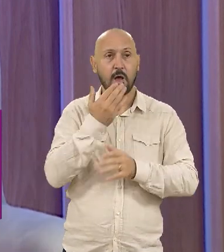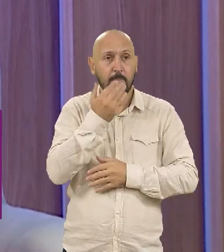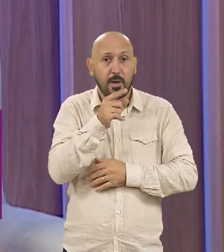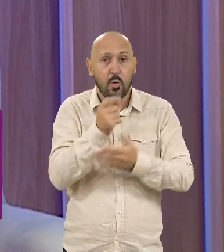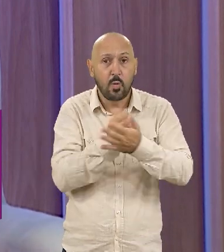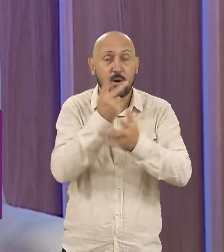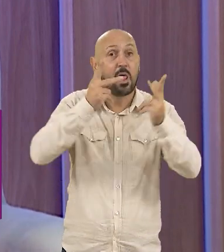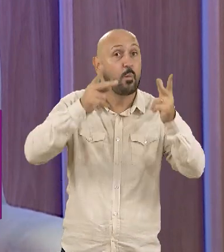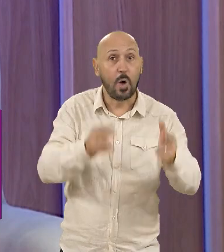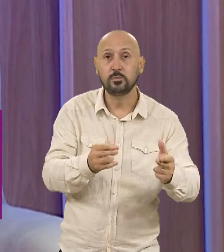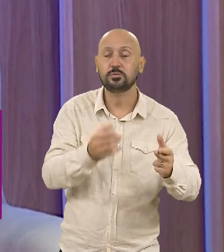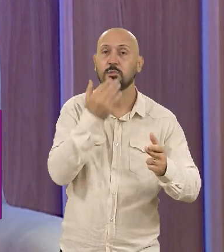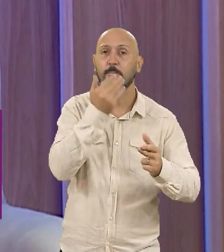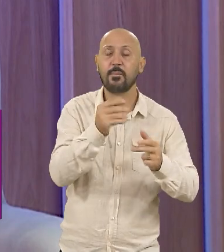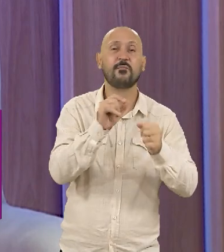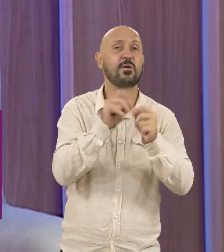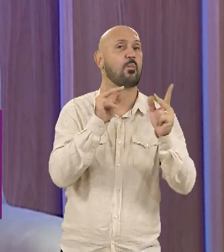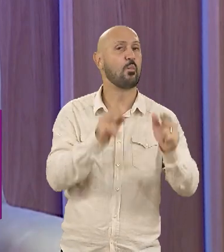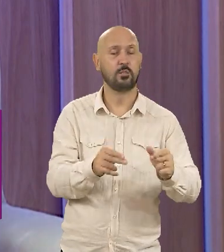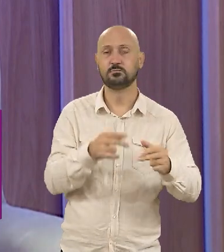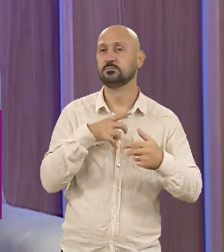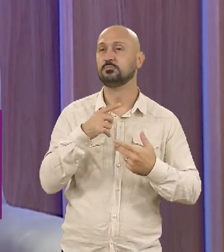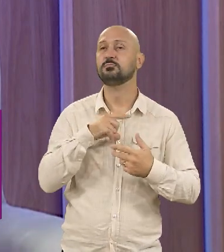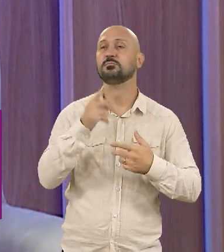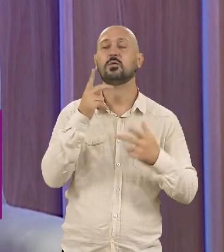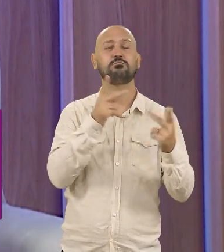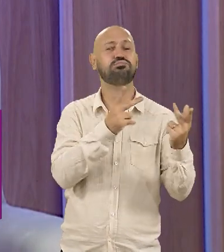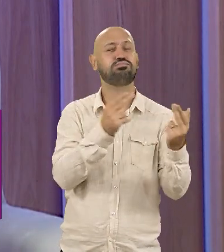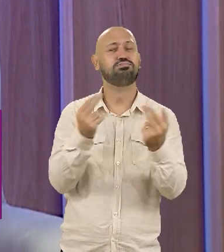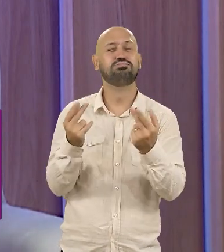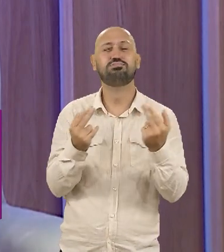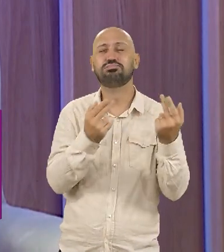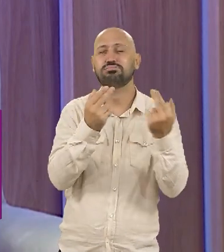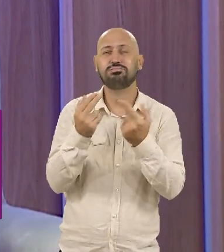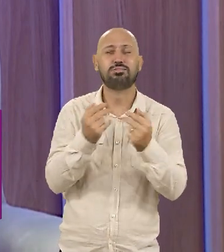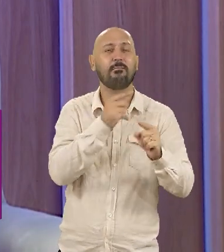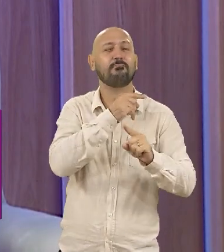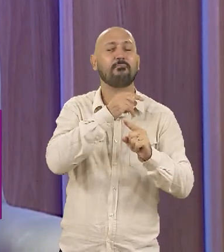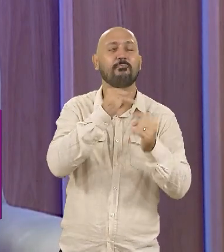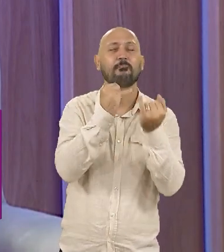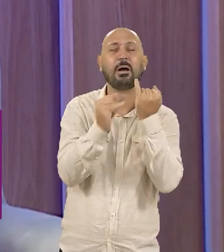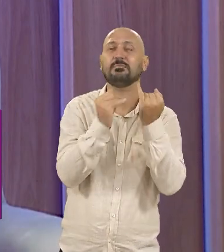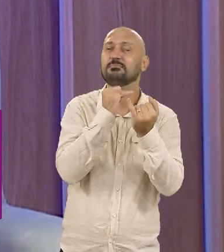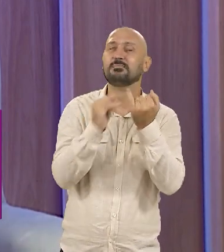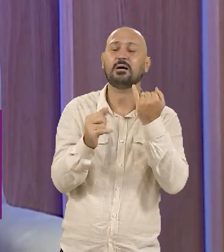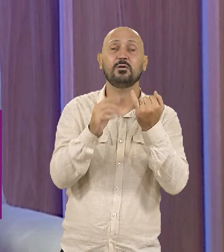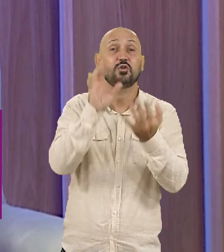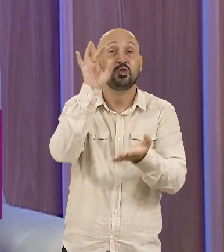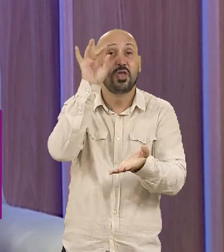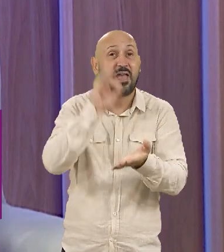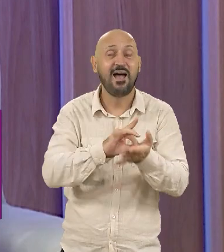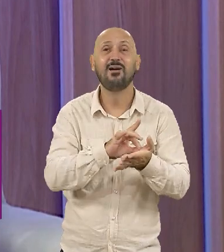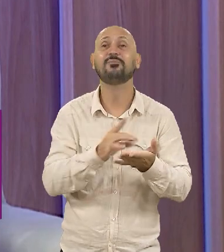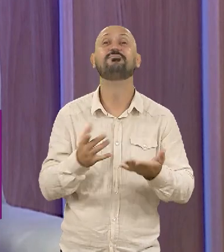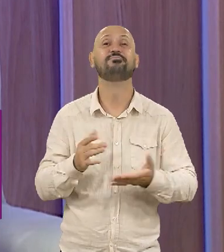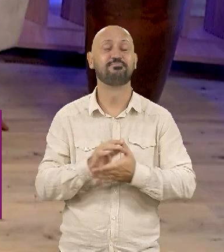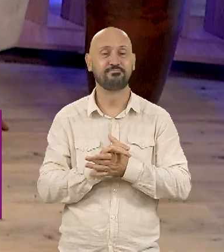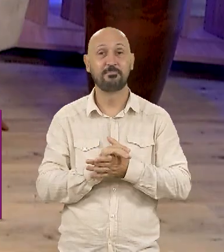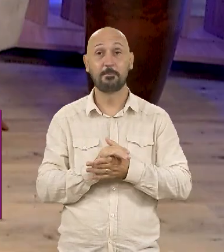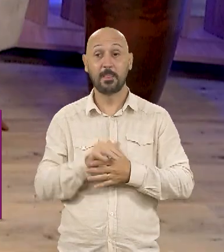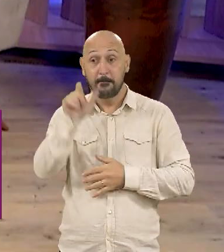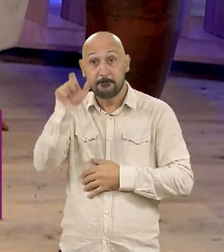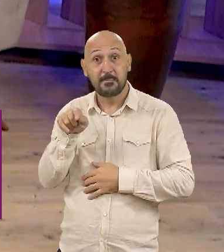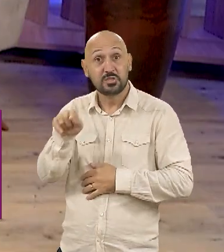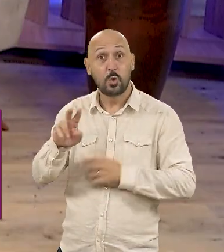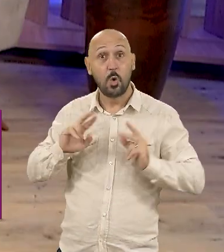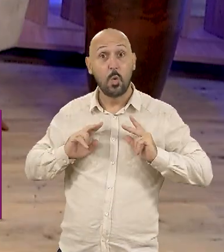com aquela manchinha de nascença, né? Então fica muito semelhante a um boneco real, a um ser